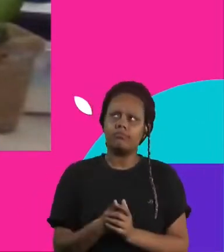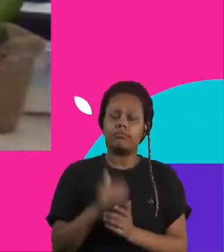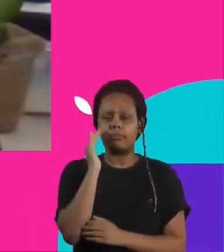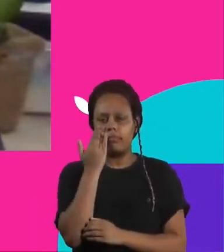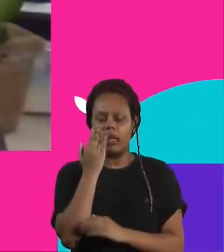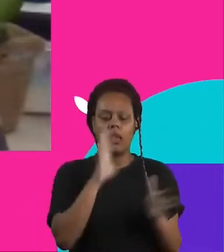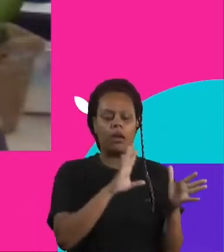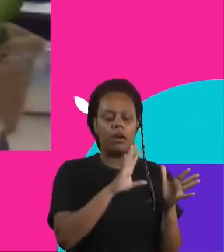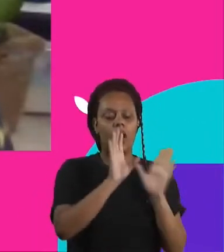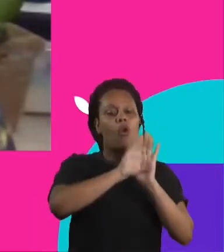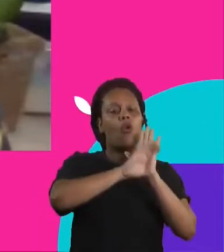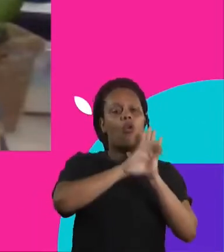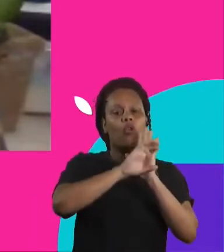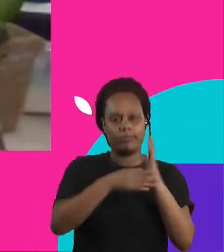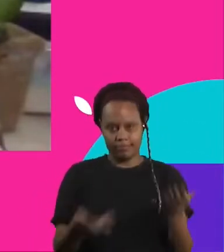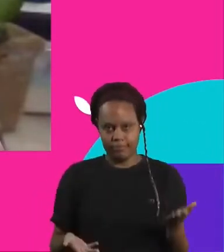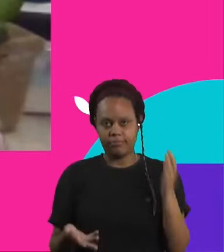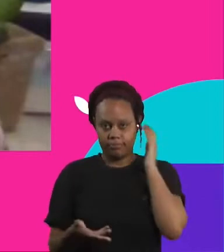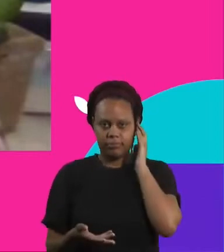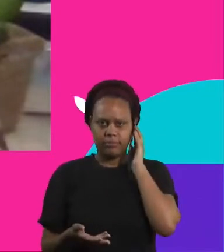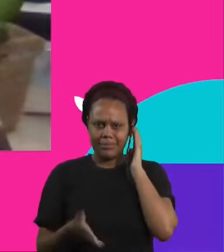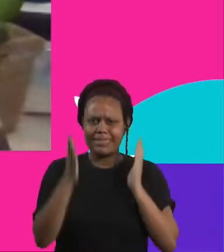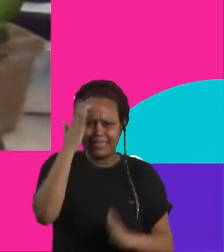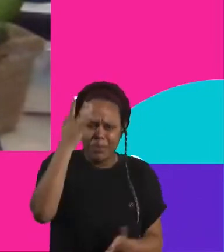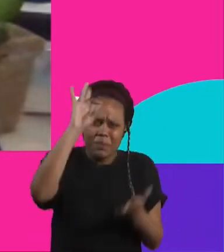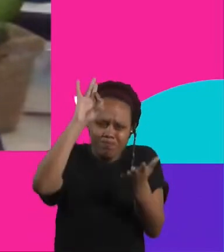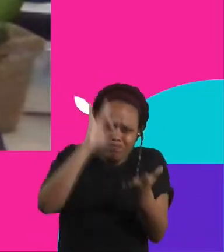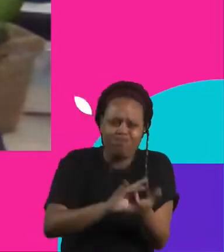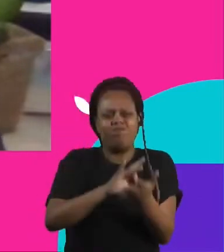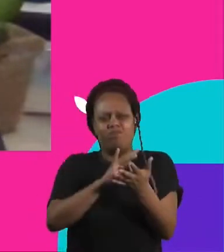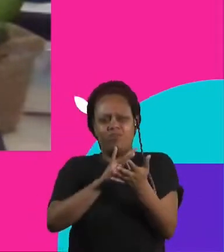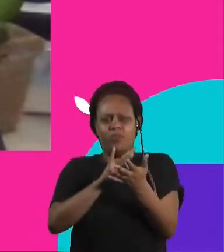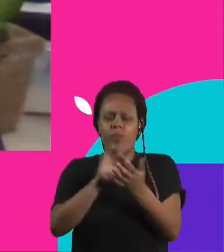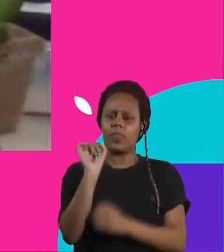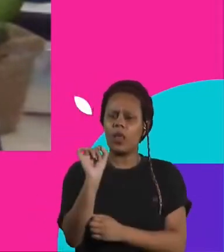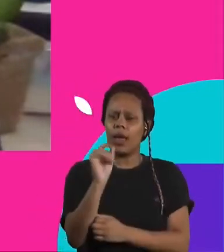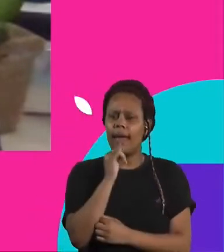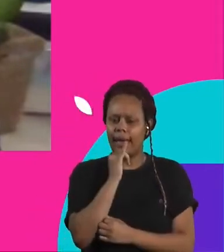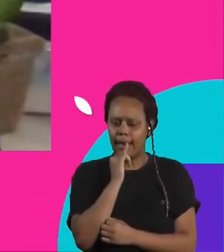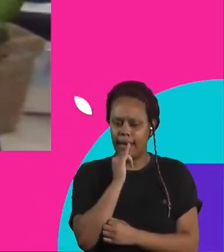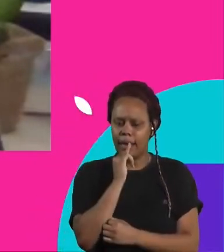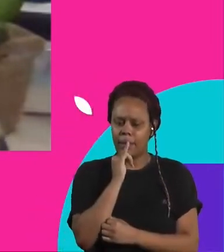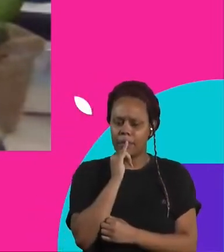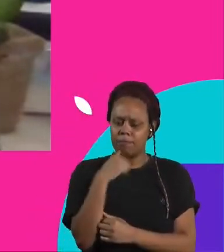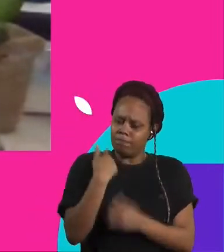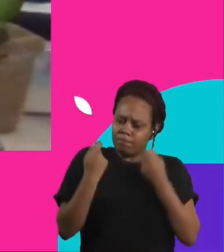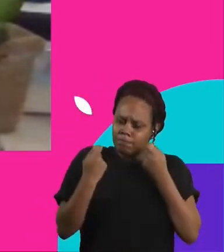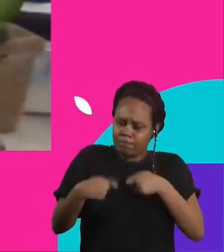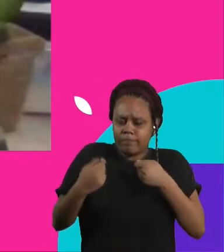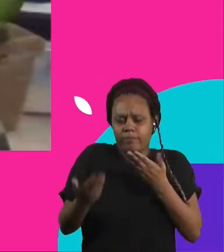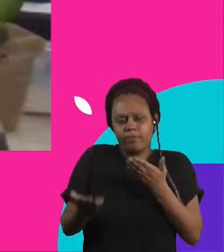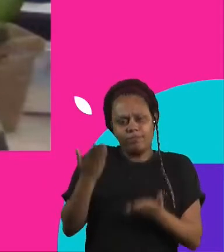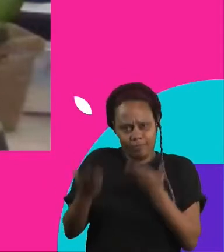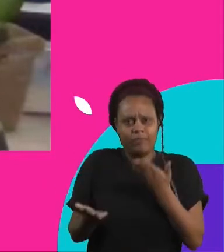exemplo. Definir exatamente o que você, de fato, precisa medir é